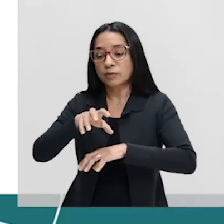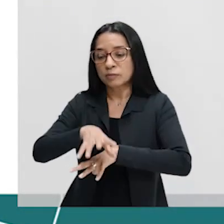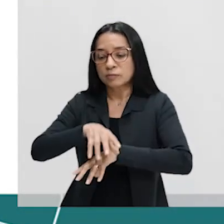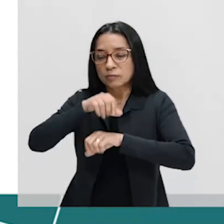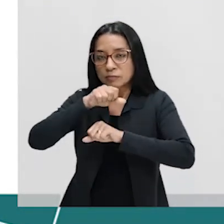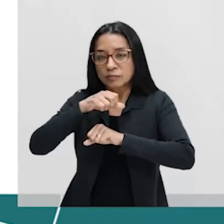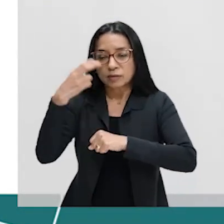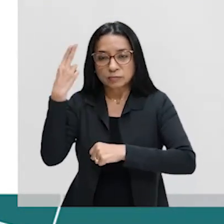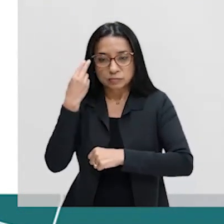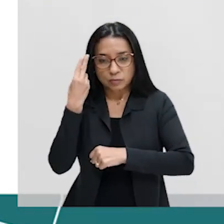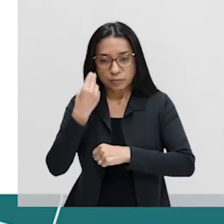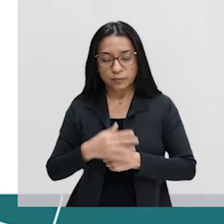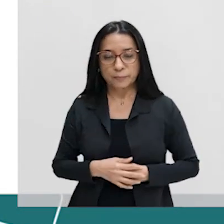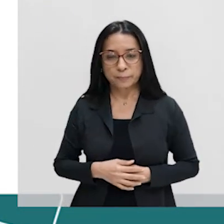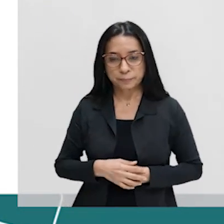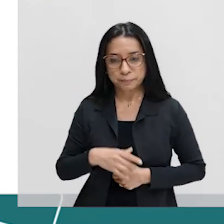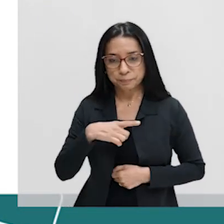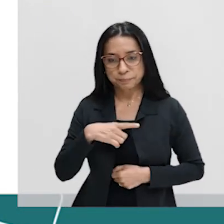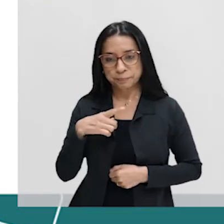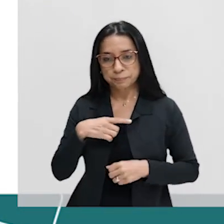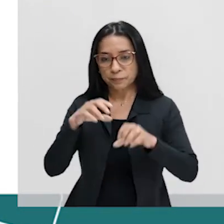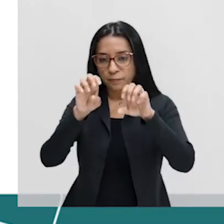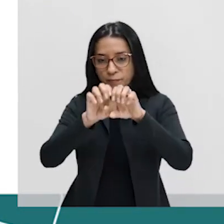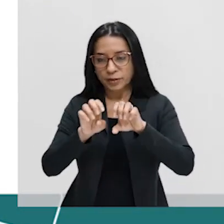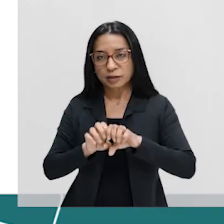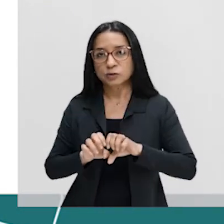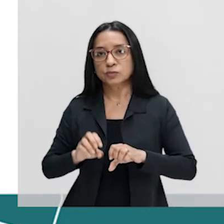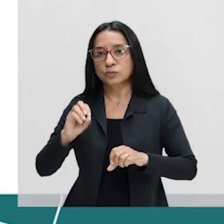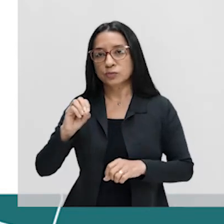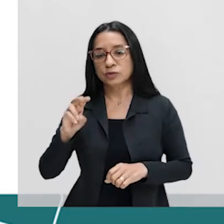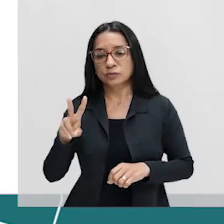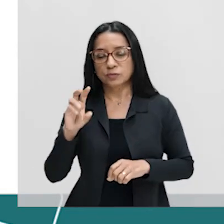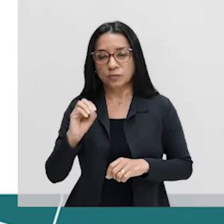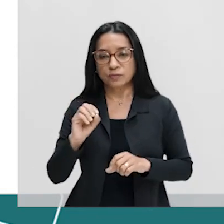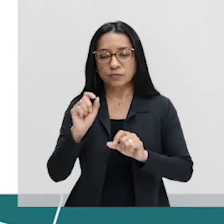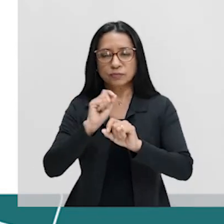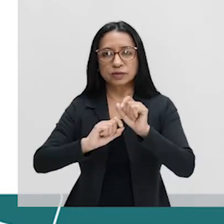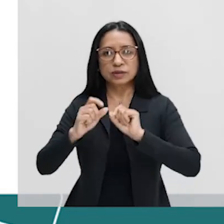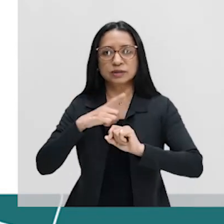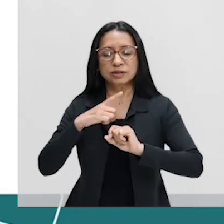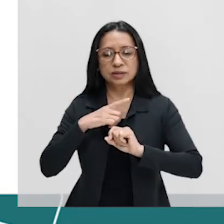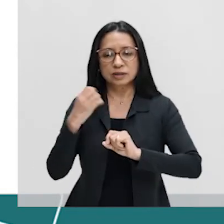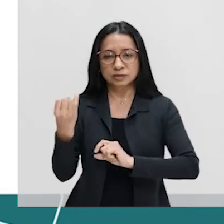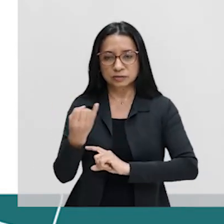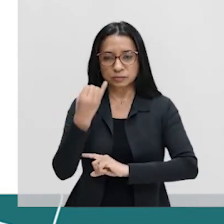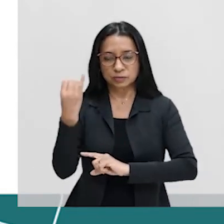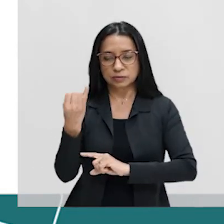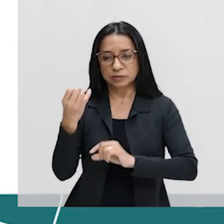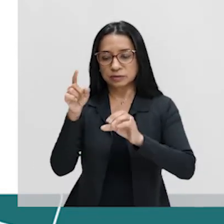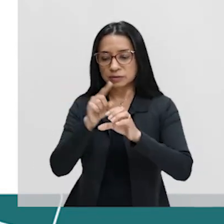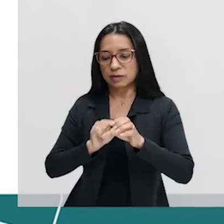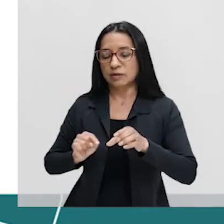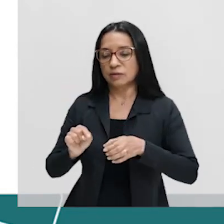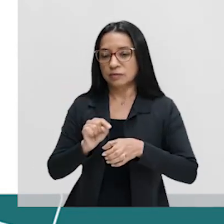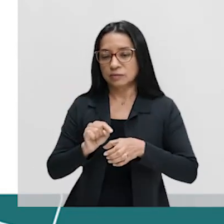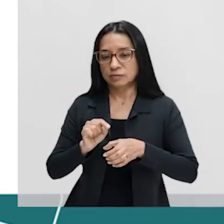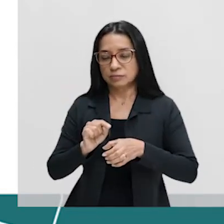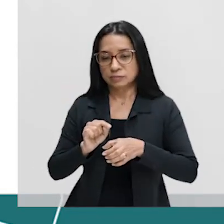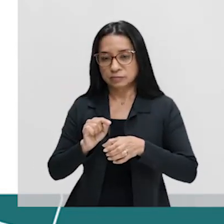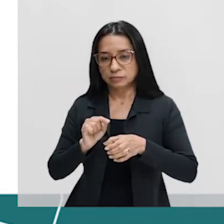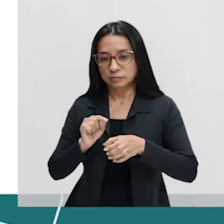nós temos a estrutura de um ovo, pessoal. O que tem no ovo de interessante? A gema, tá?